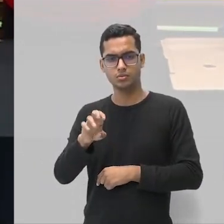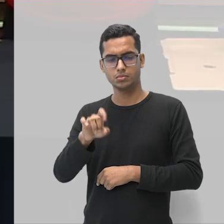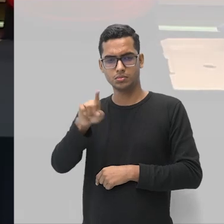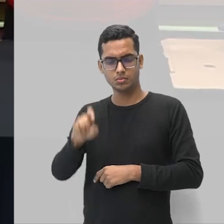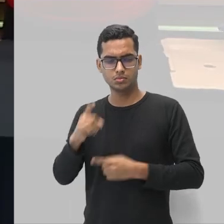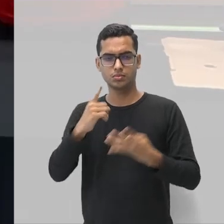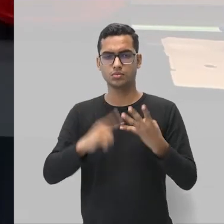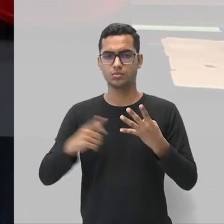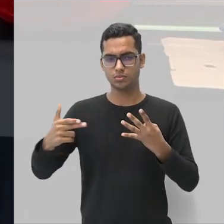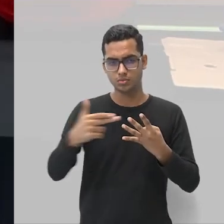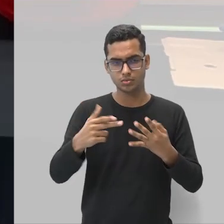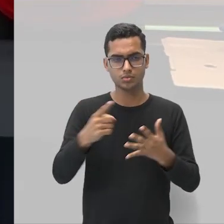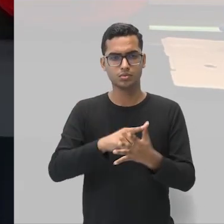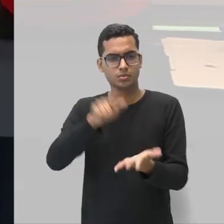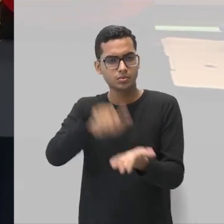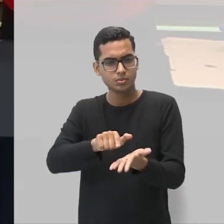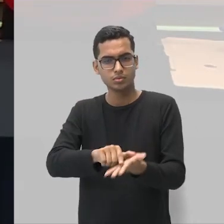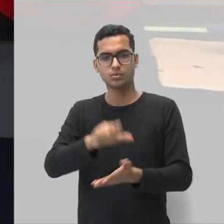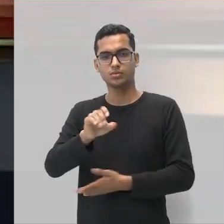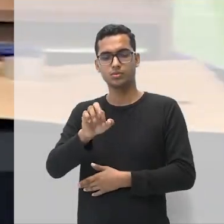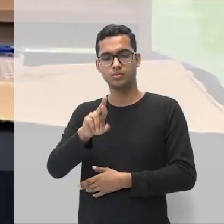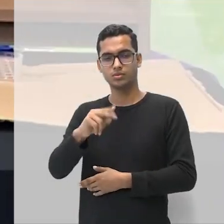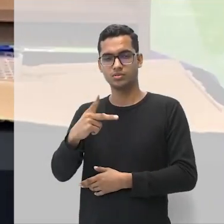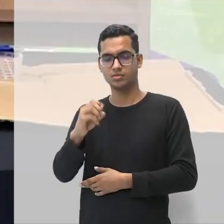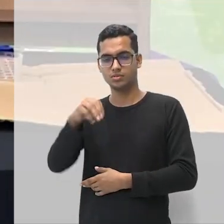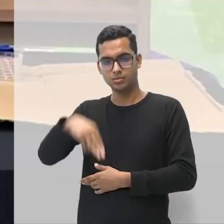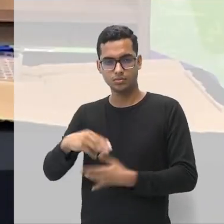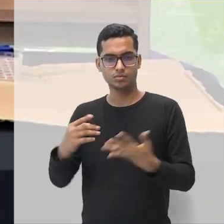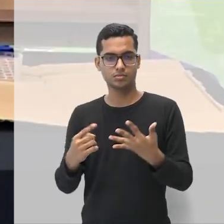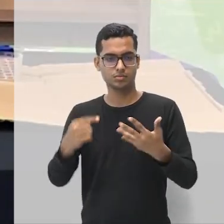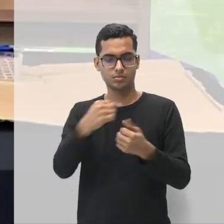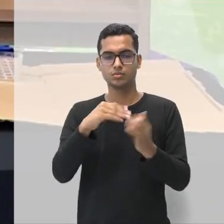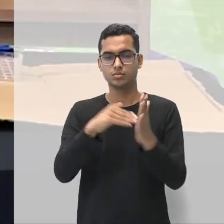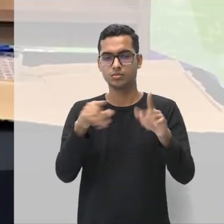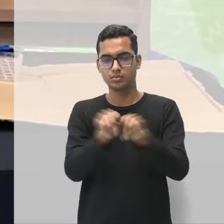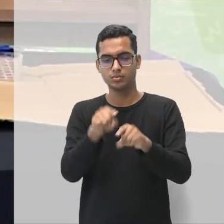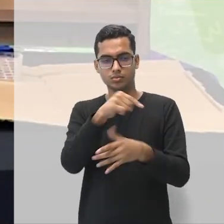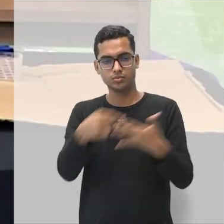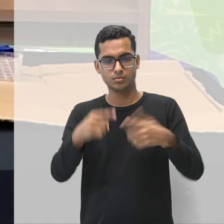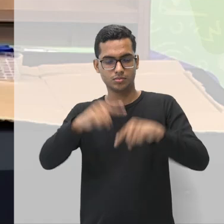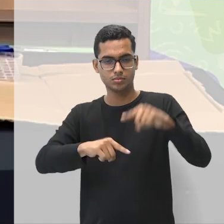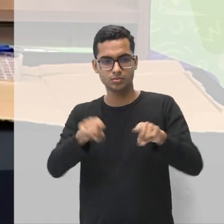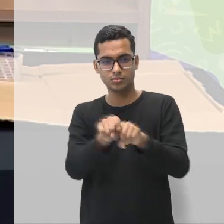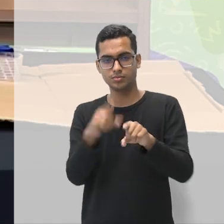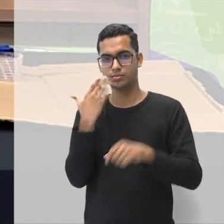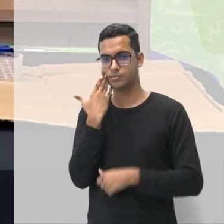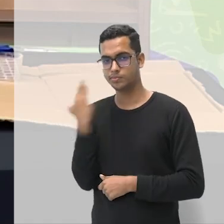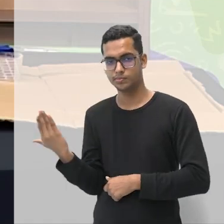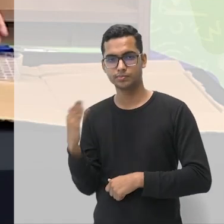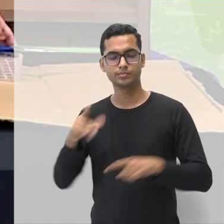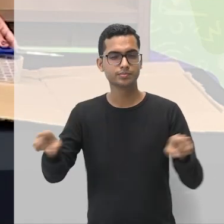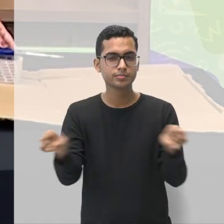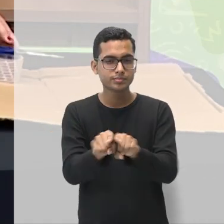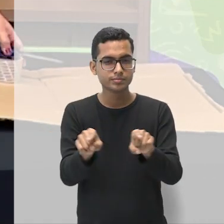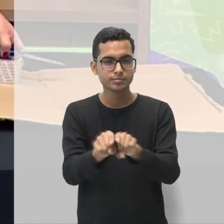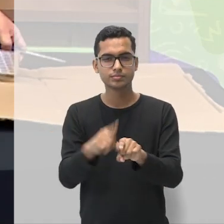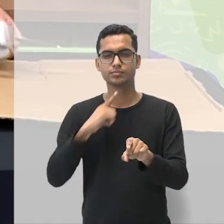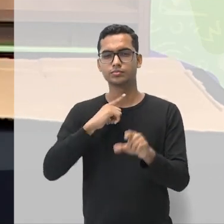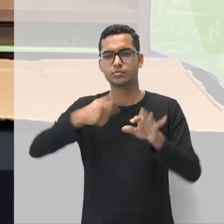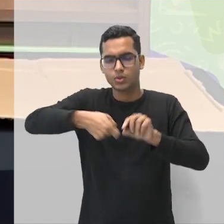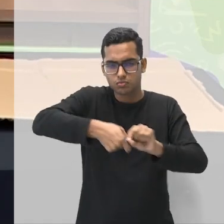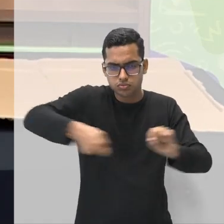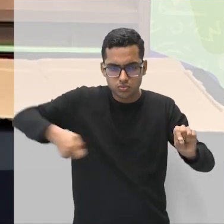papel crepom e uma garrafa PET, certo? Se vocês tiverem cola também ou fitas